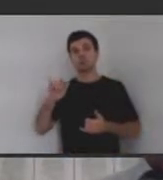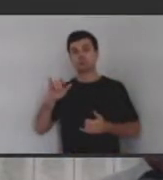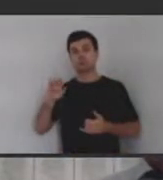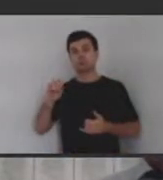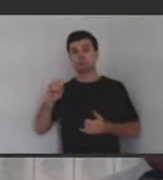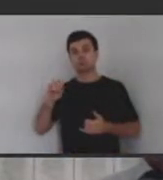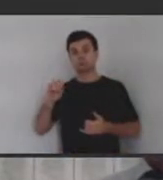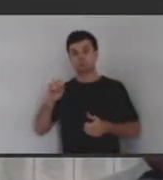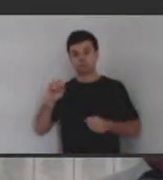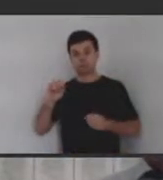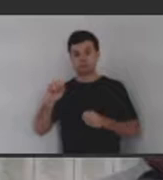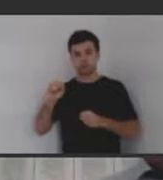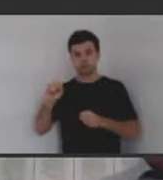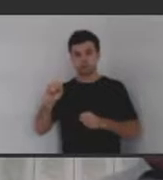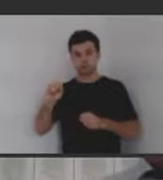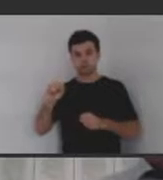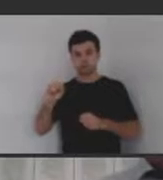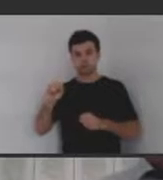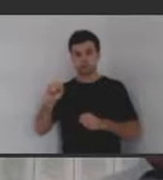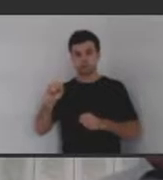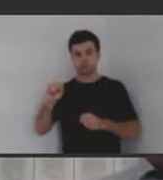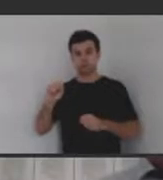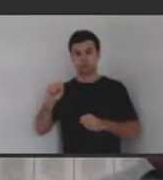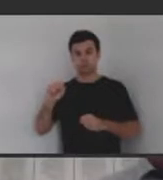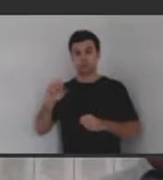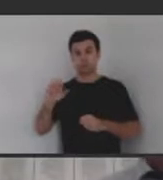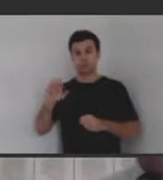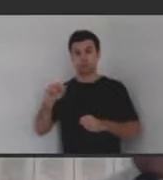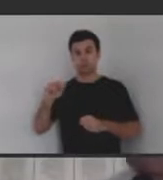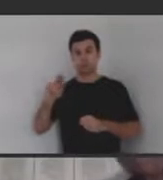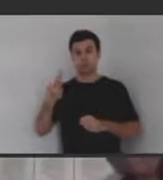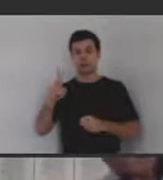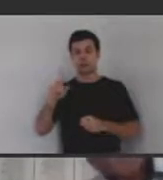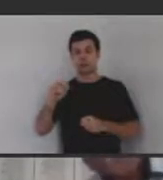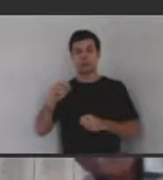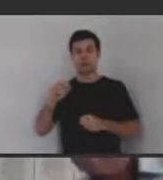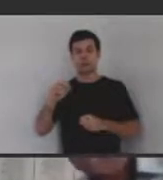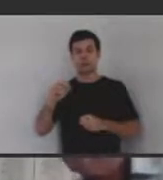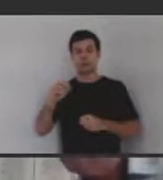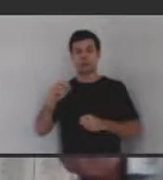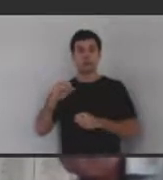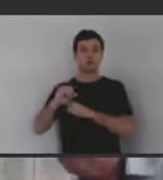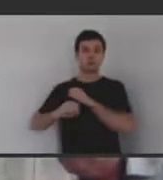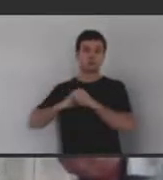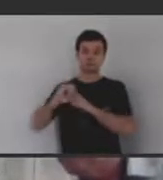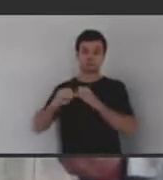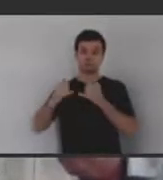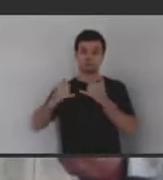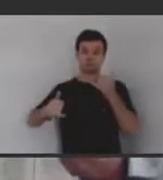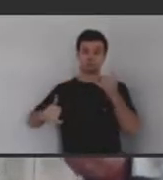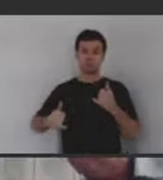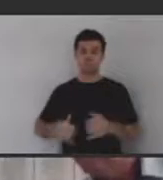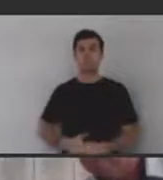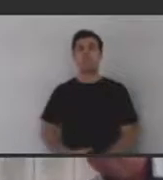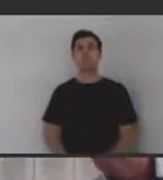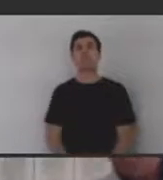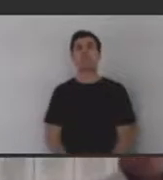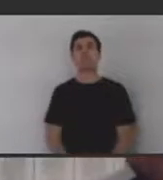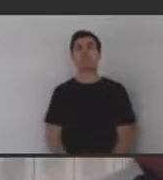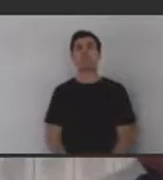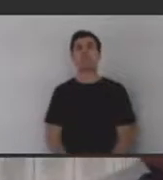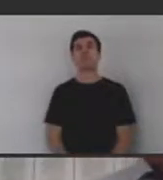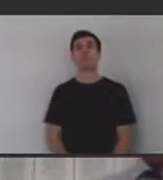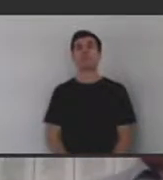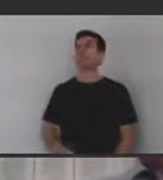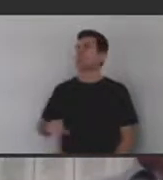Doutor Sérgio Rosa, Vossa Excelência pode fazer, porque o professor Edinho acho que teve uma queda na conexão. Pois não. Nosso Deus e